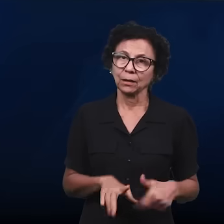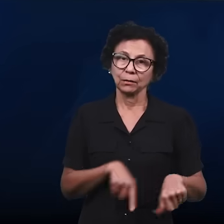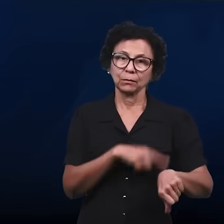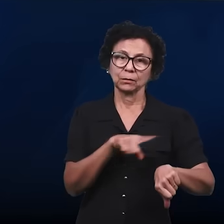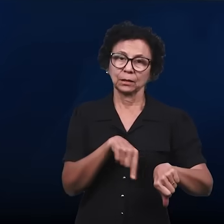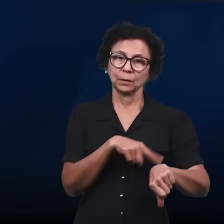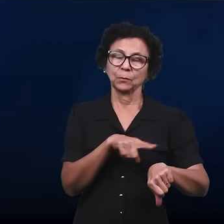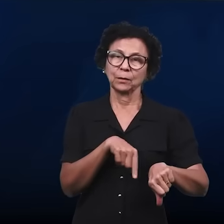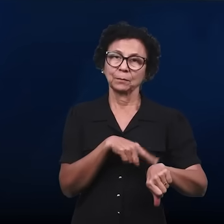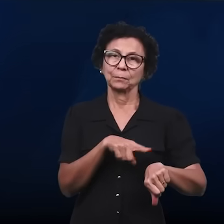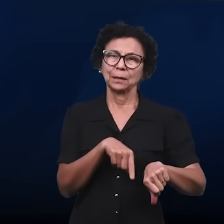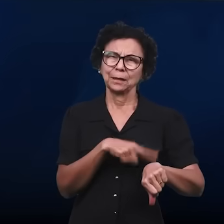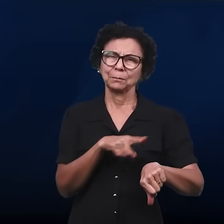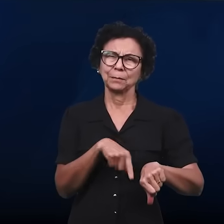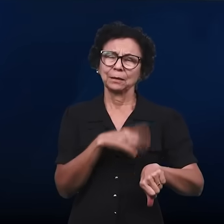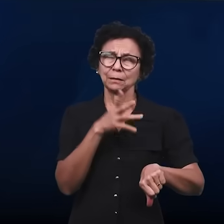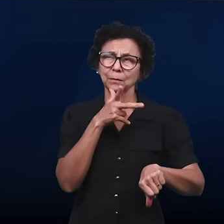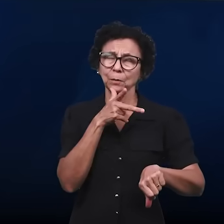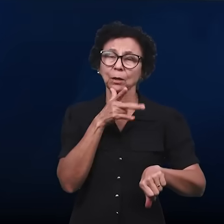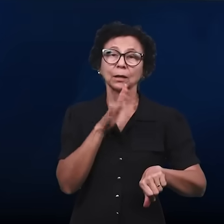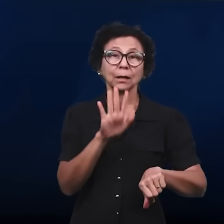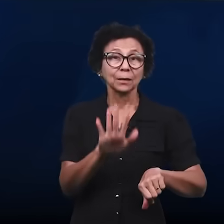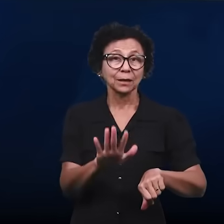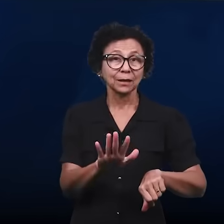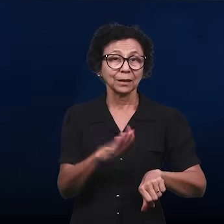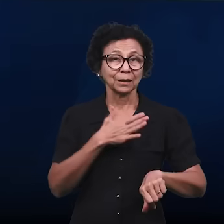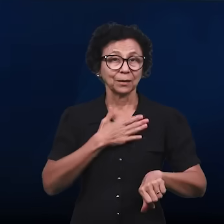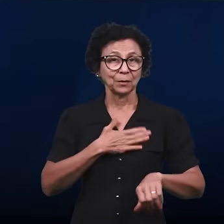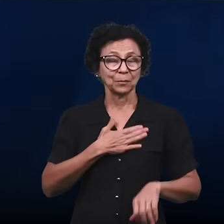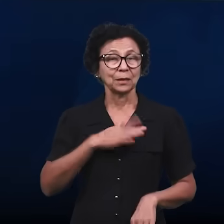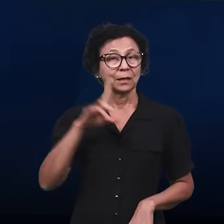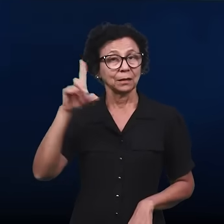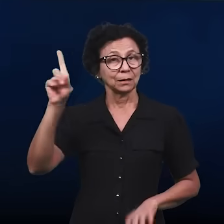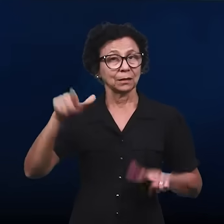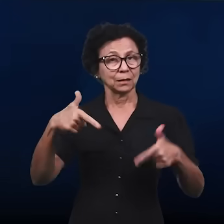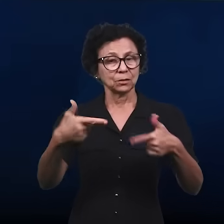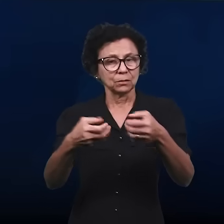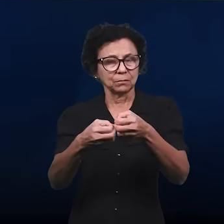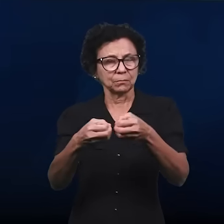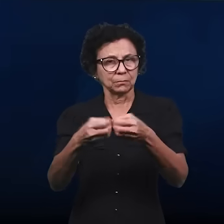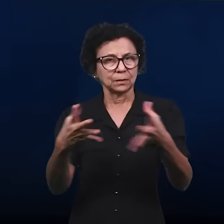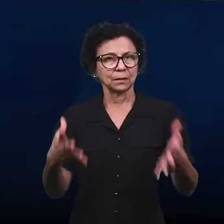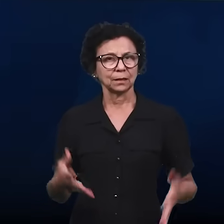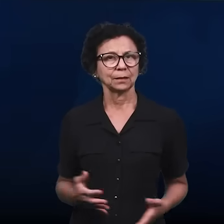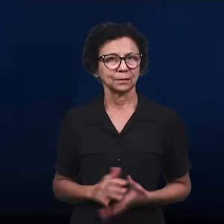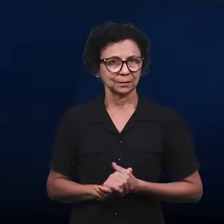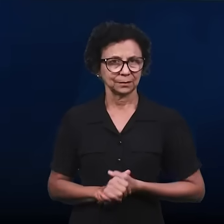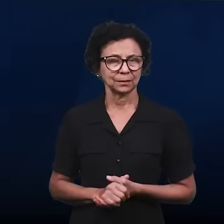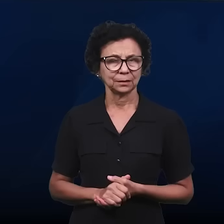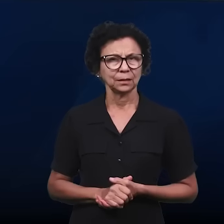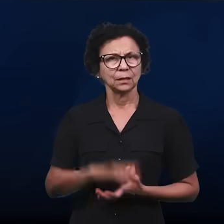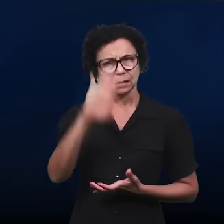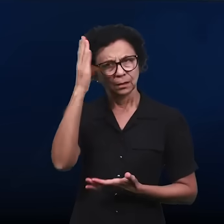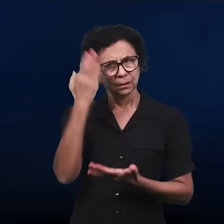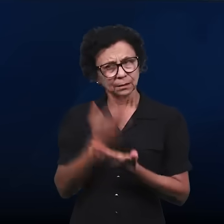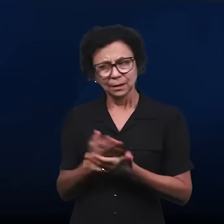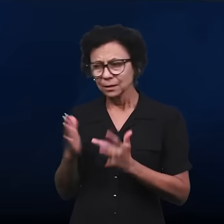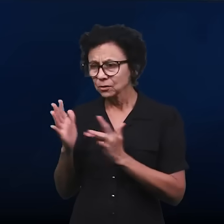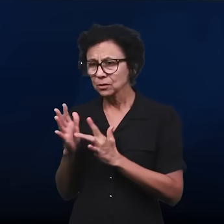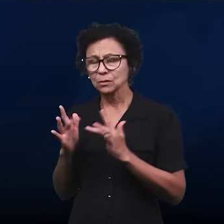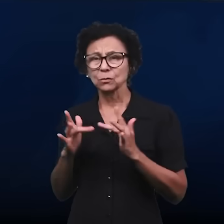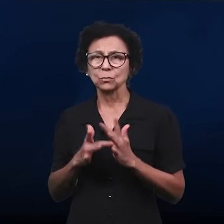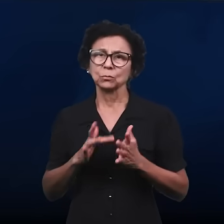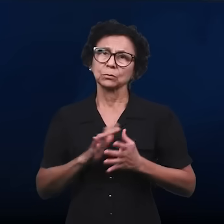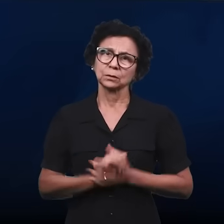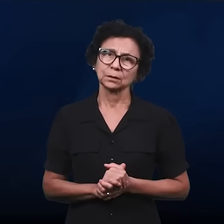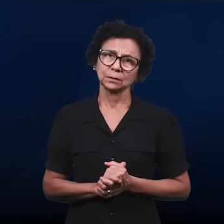tempo pode passar, mas o milagre de Deus, creia que Deus quer fazer um milagre na sua vida, Ele quer salvar, creia no Senhor